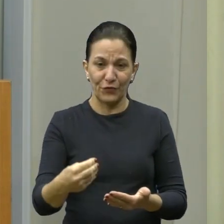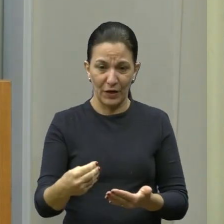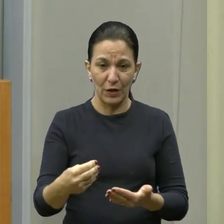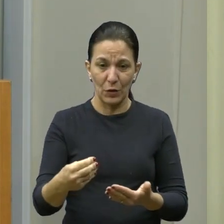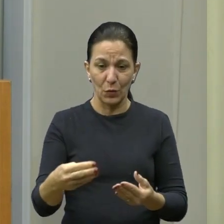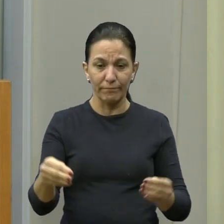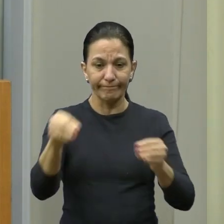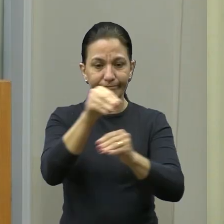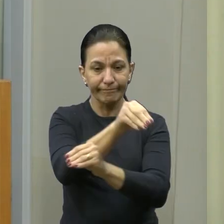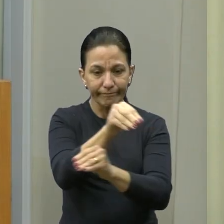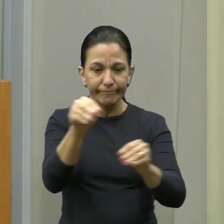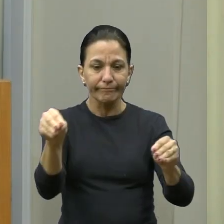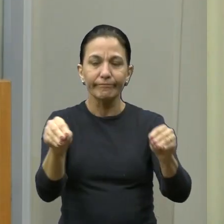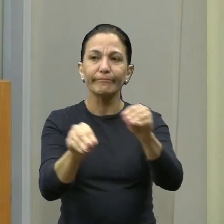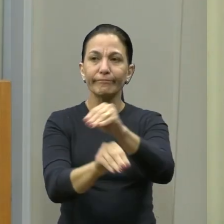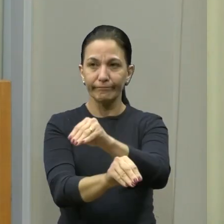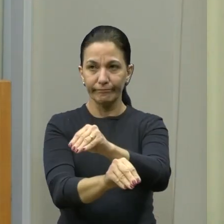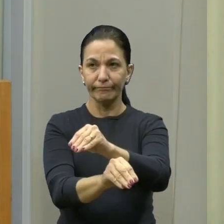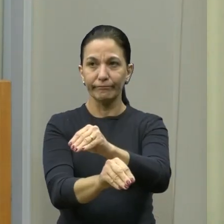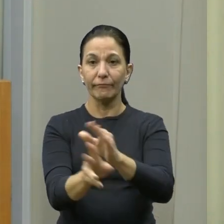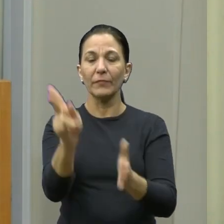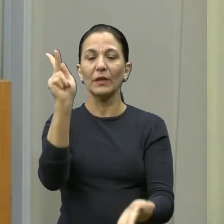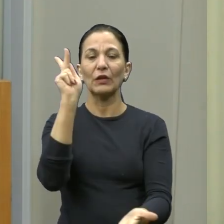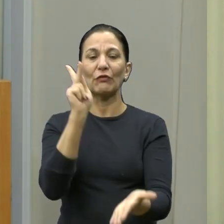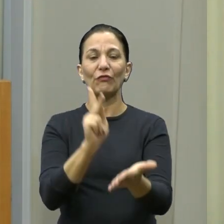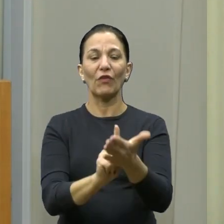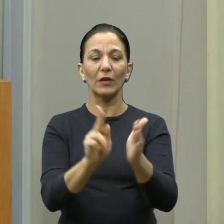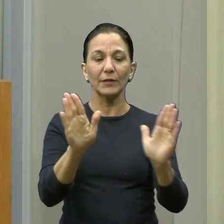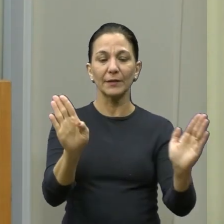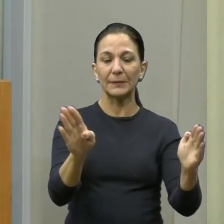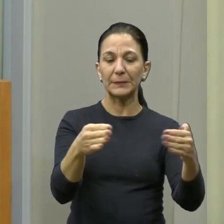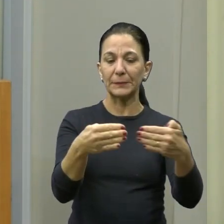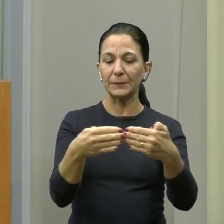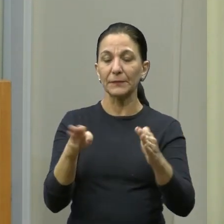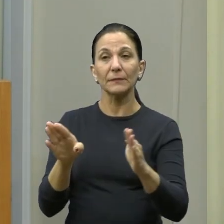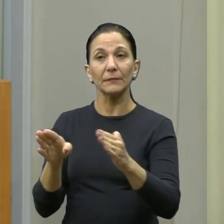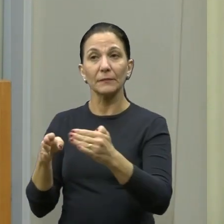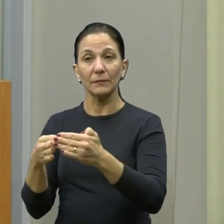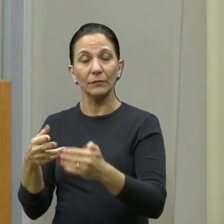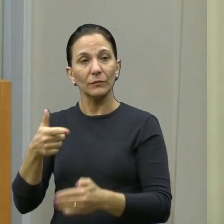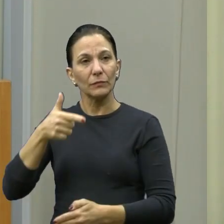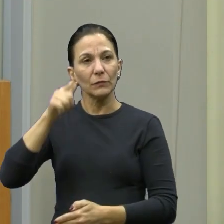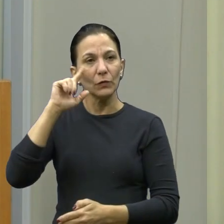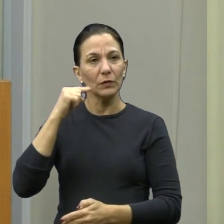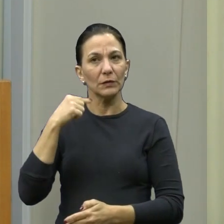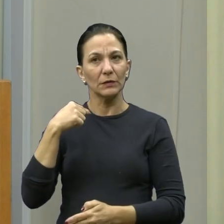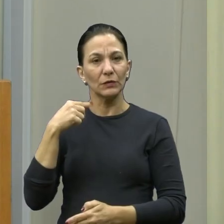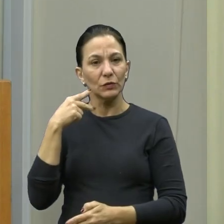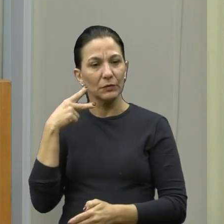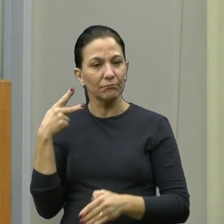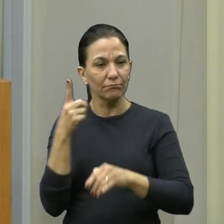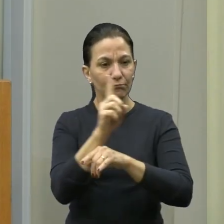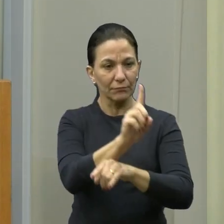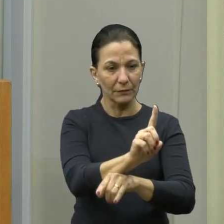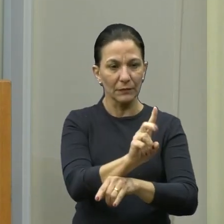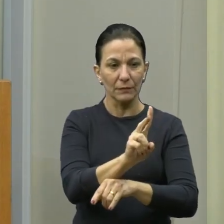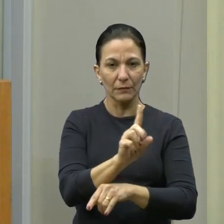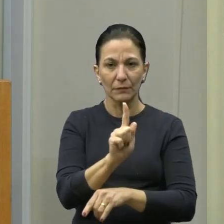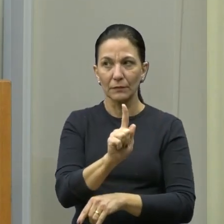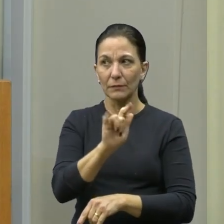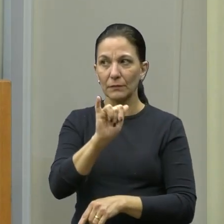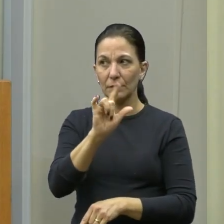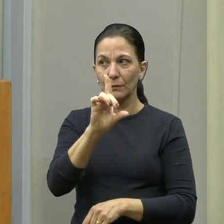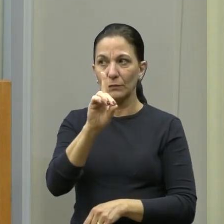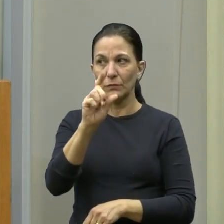outras unidades, né? Então, é uma realidade que está dada. E ontem eu visitei o Gilda, tanto